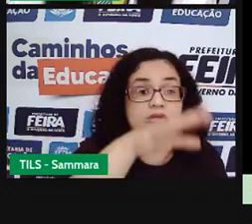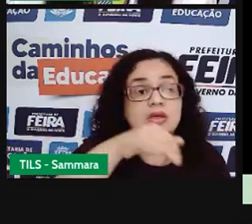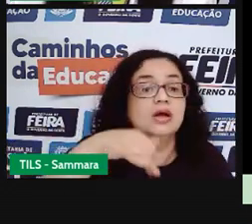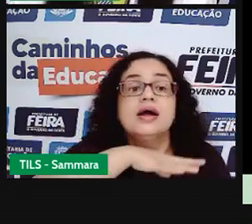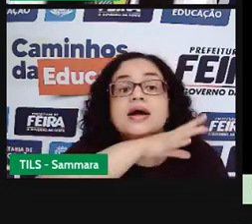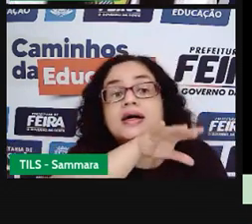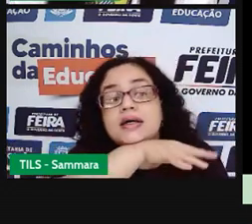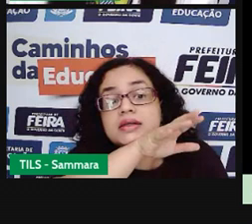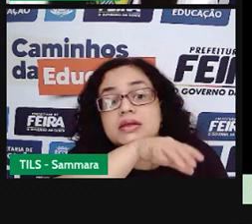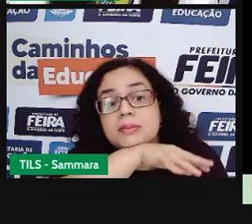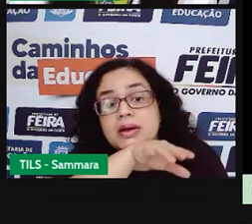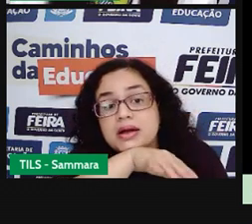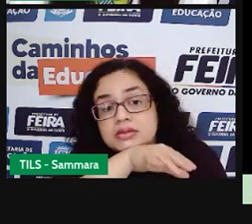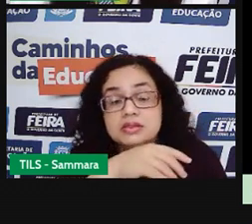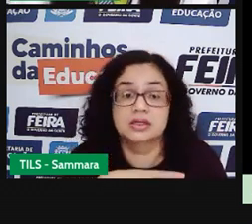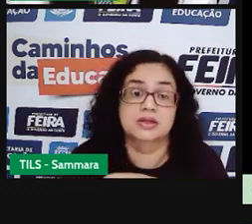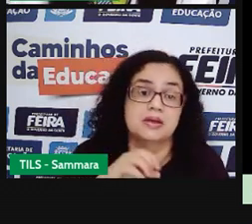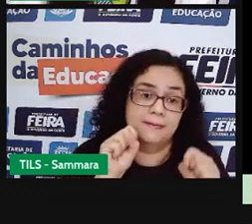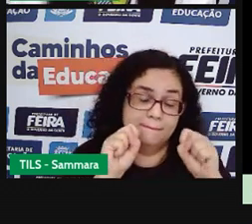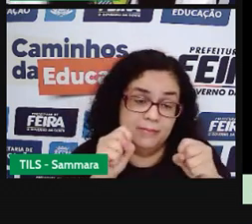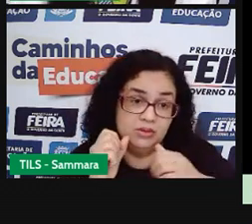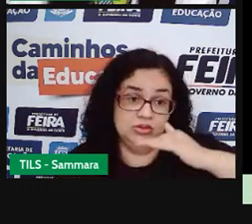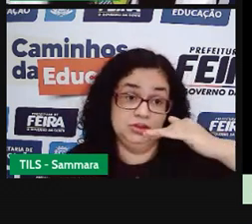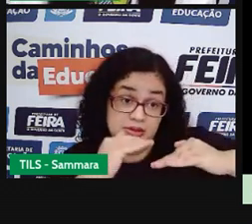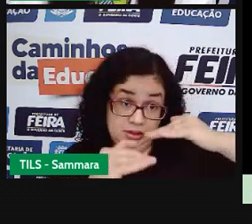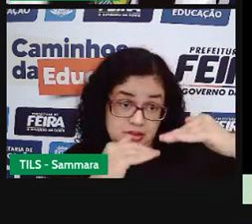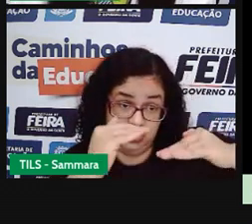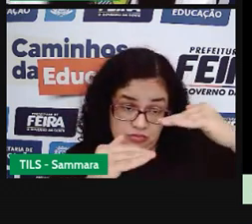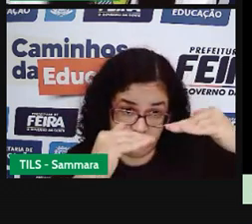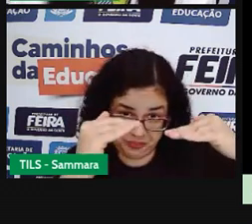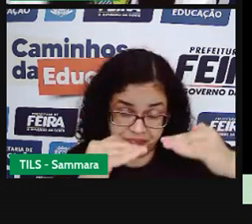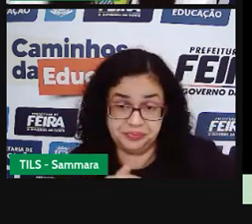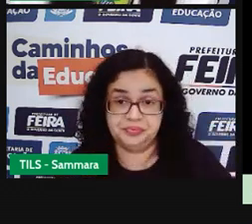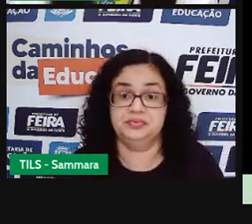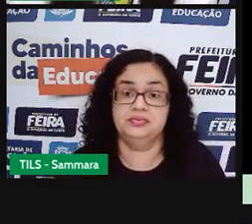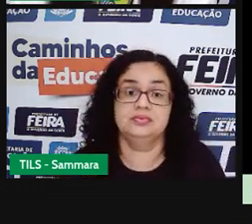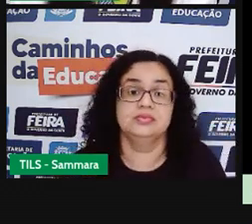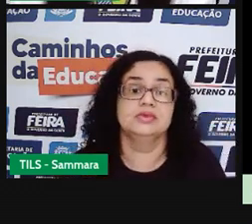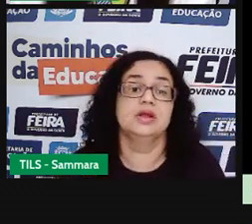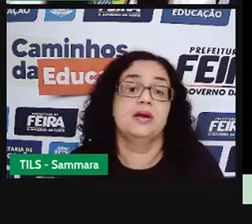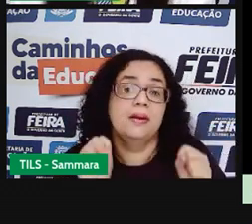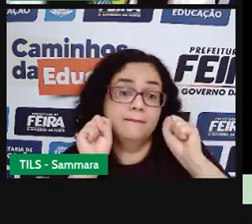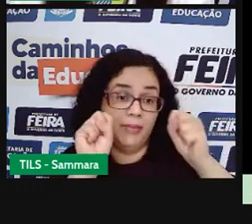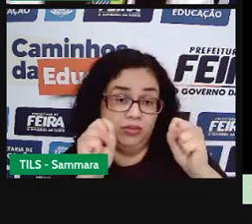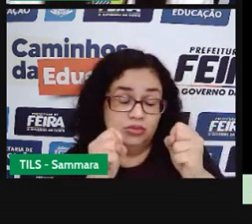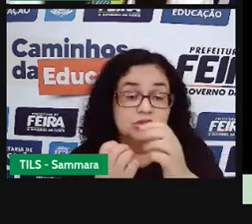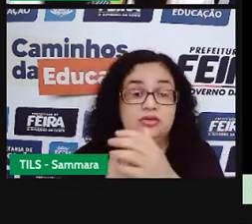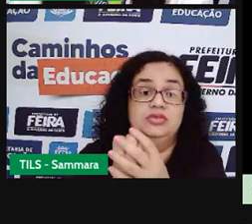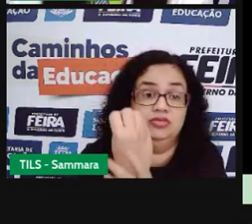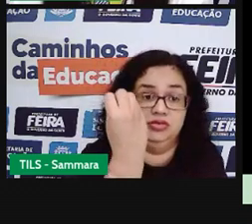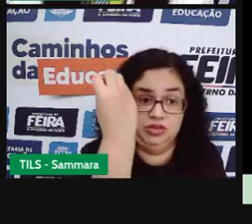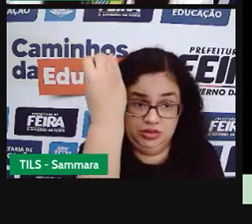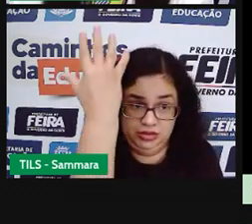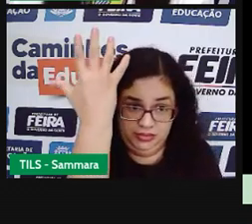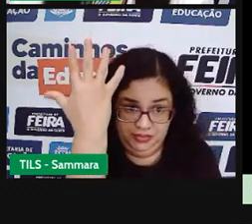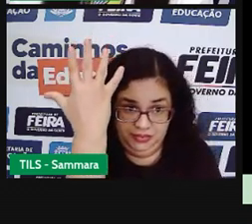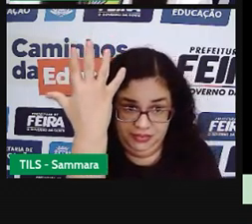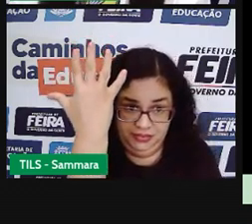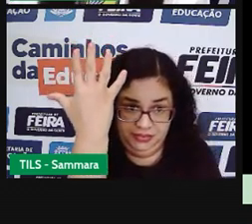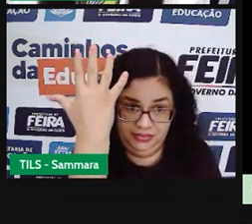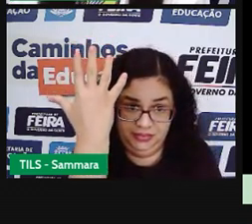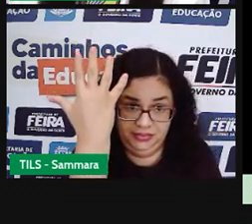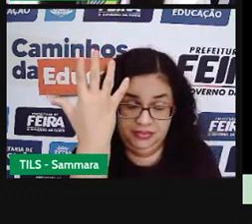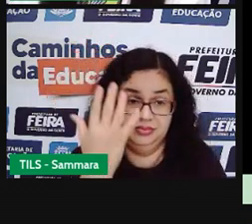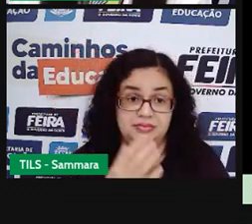está relacionado ao que os animais podem nos oferecer e pode ser de origem vegetal quando a gente